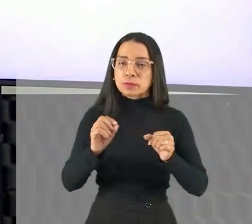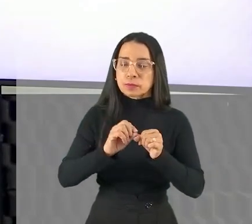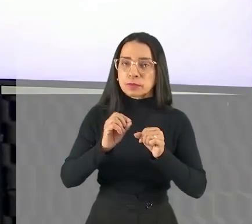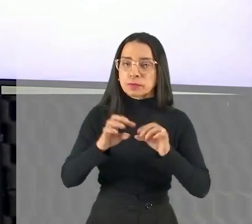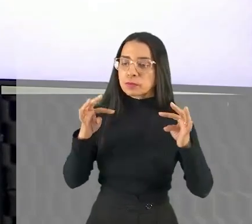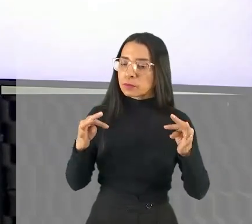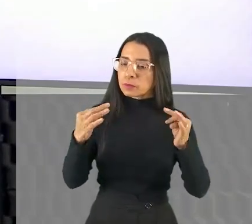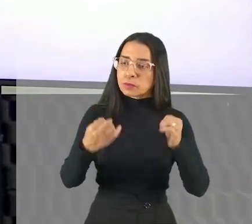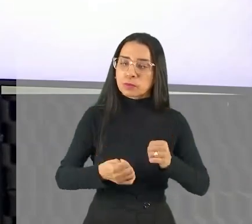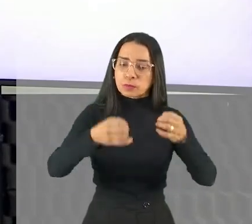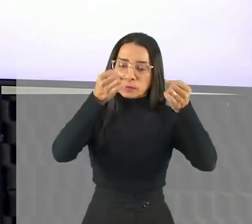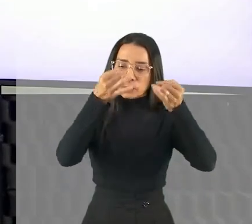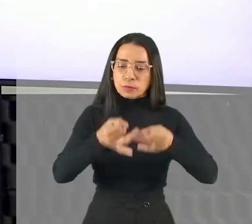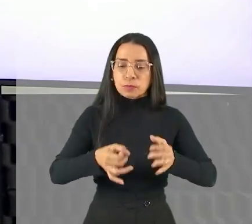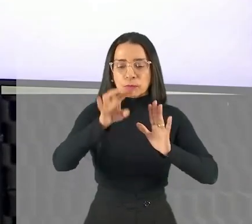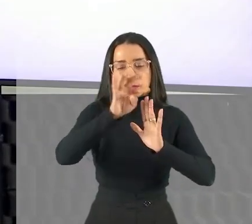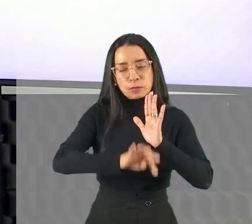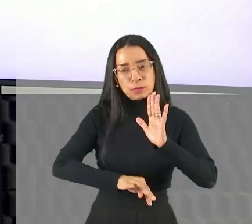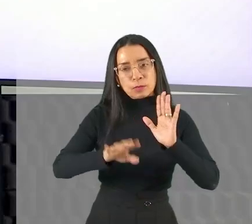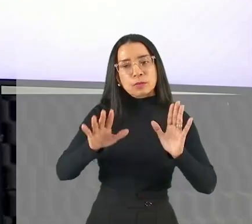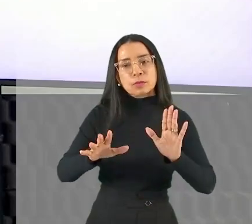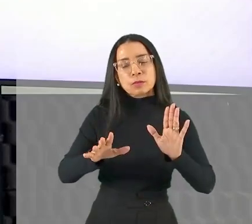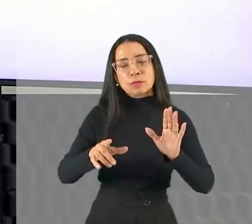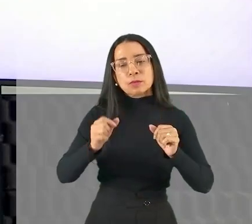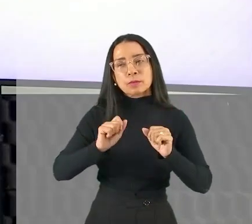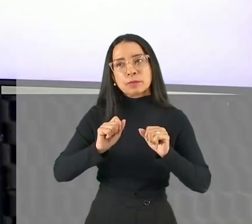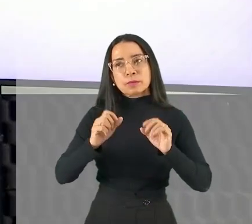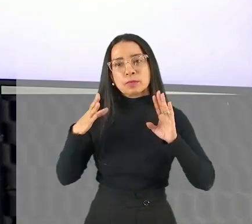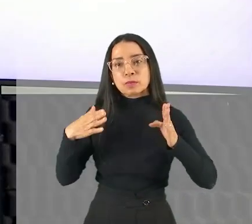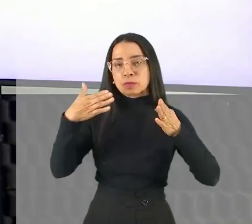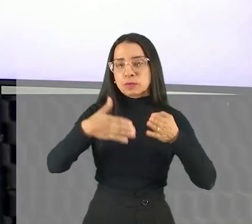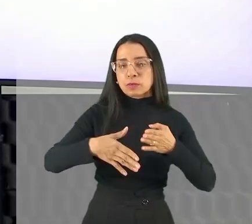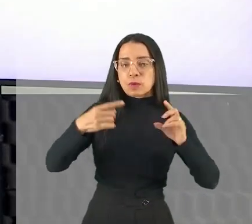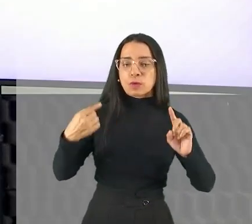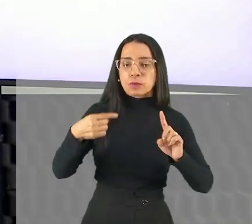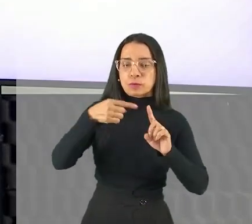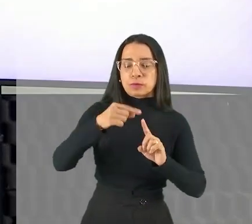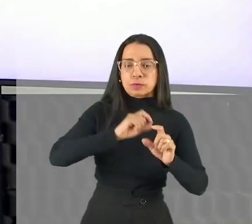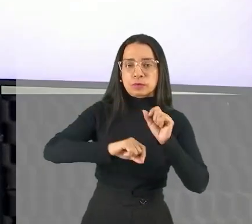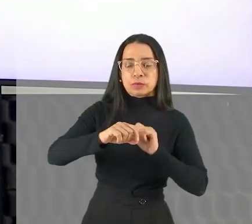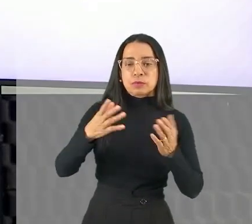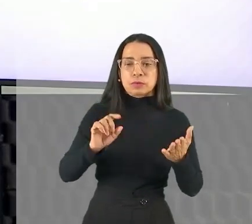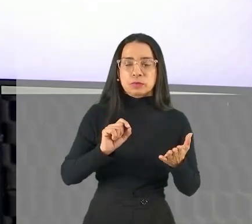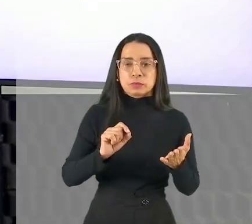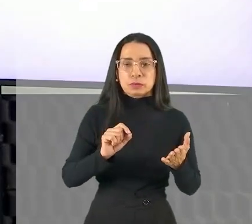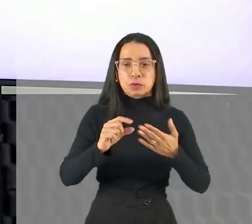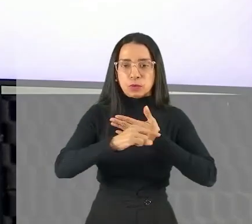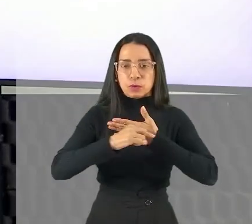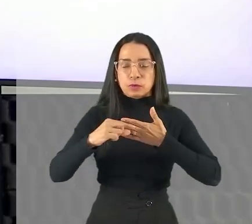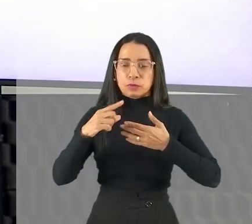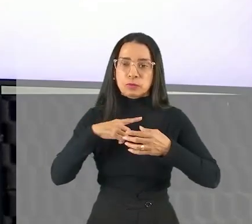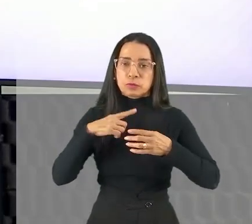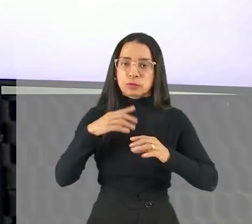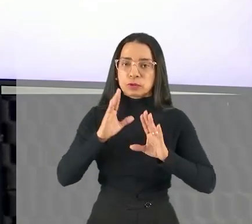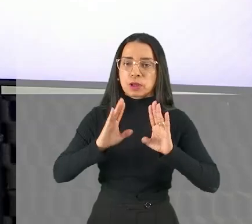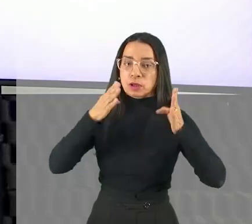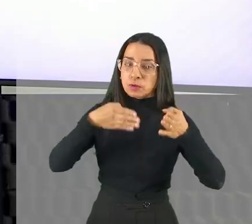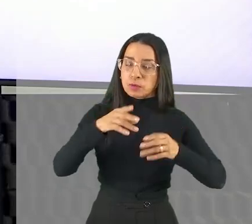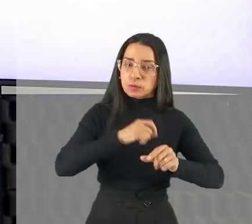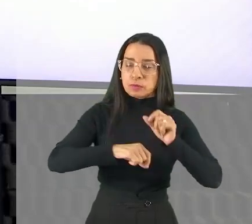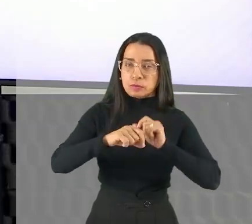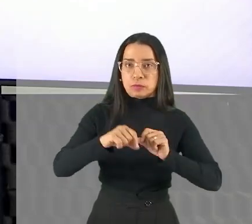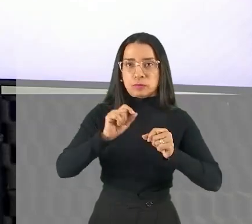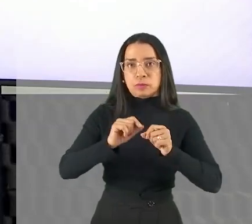discussão no texto, mas por trás disso a gente tem uma objetividade. O autor tem uma finalidade do porquê dele fazer o